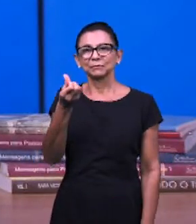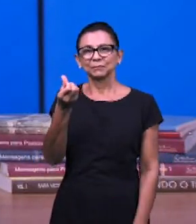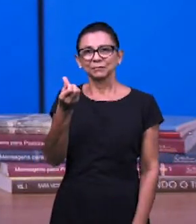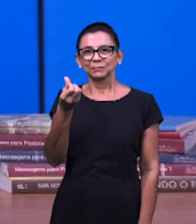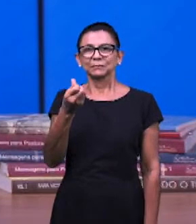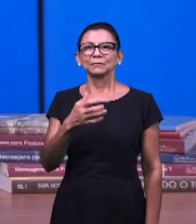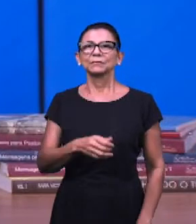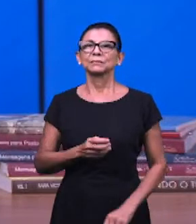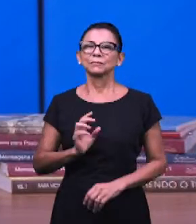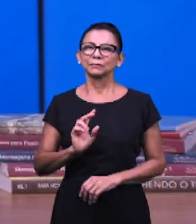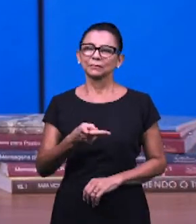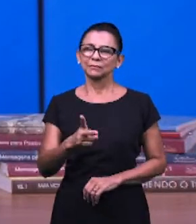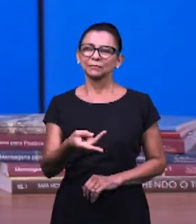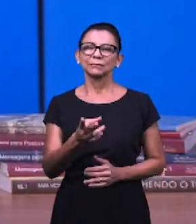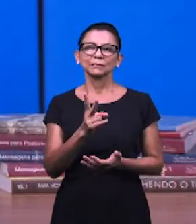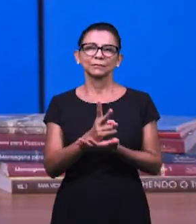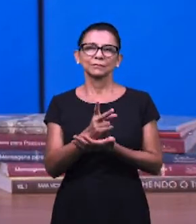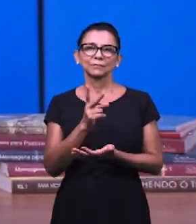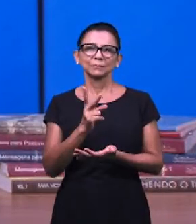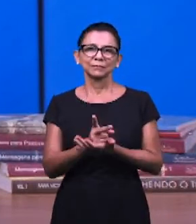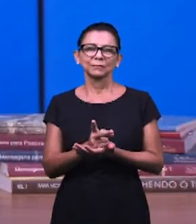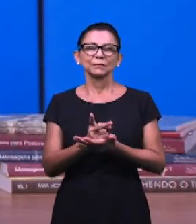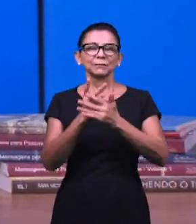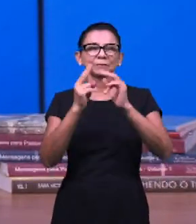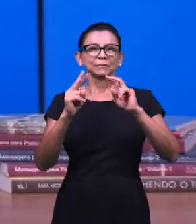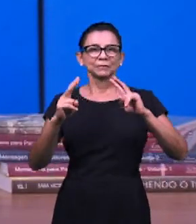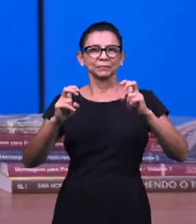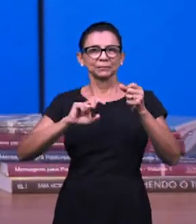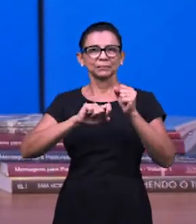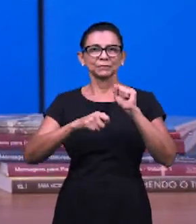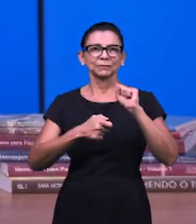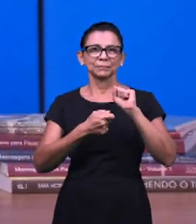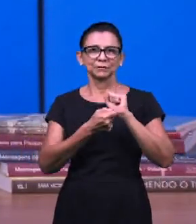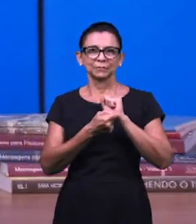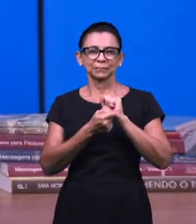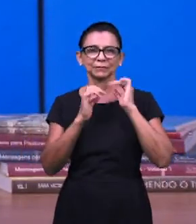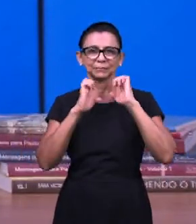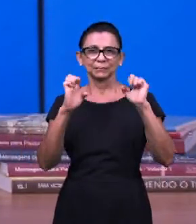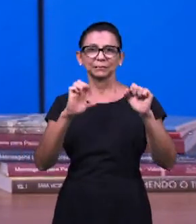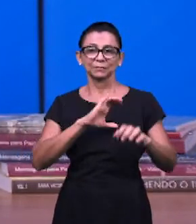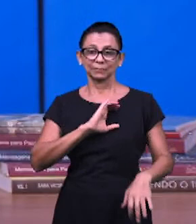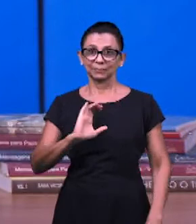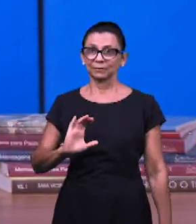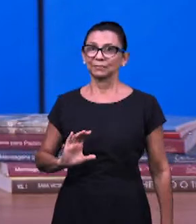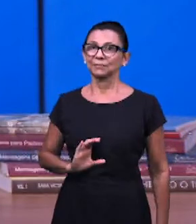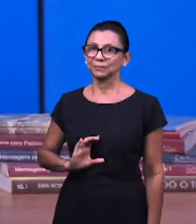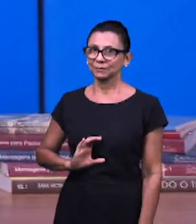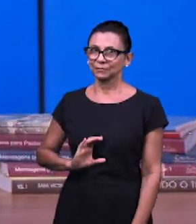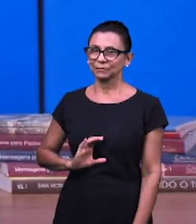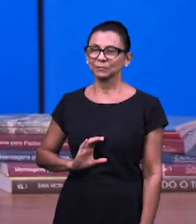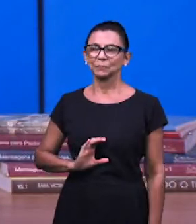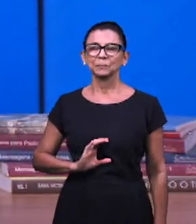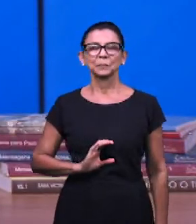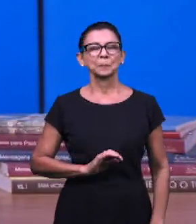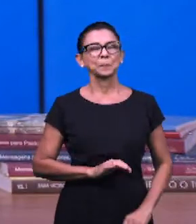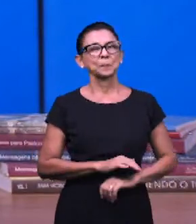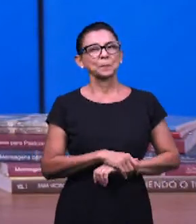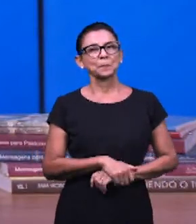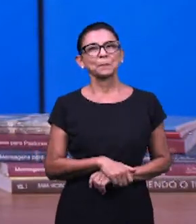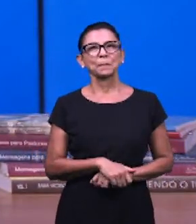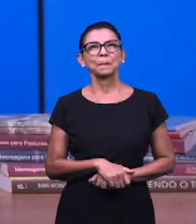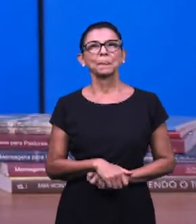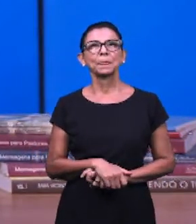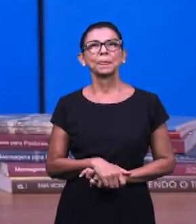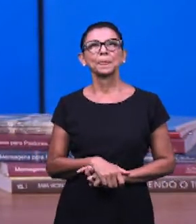da ampliação do nosso entendimento do mistério do Evangelho de Cristo. E a sexta pergunta